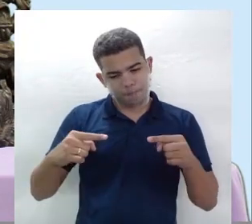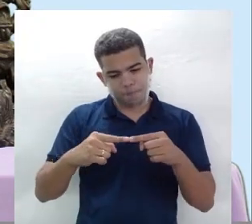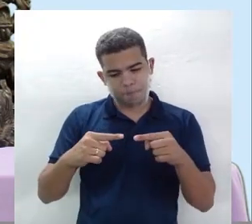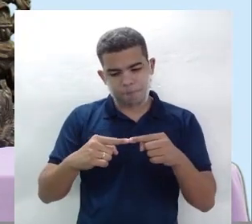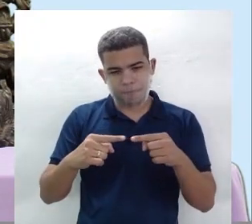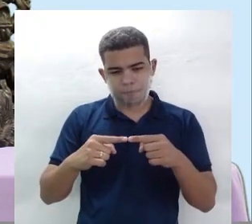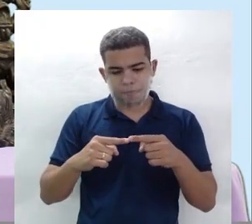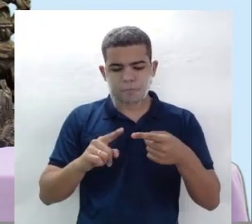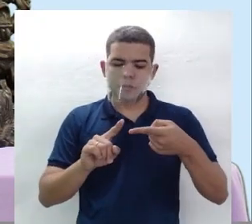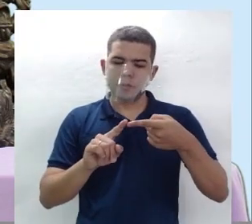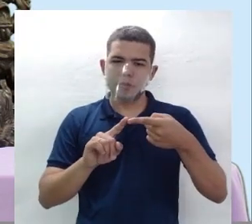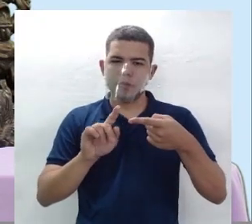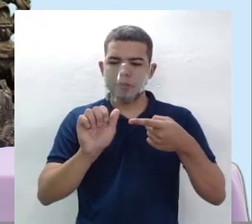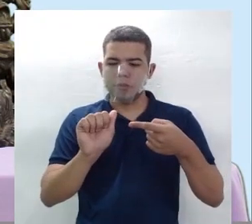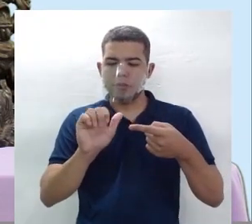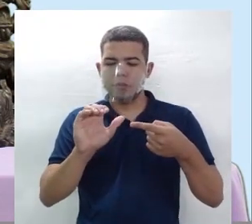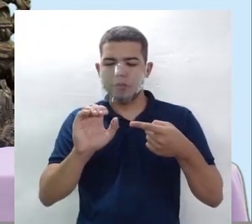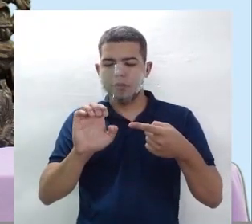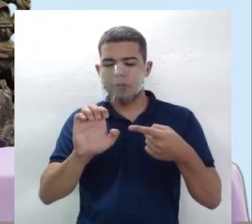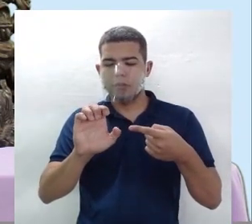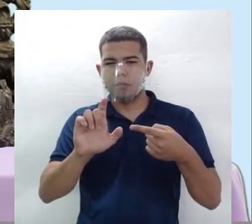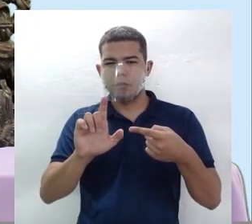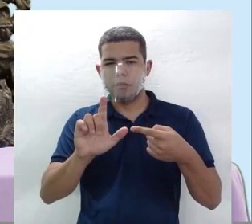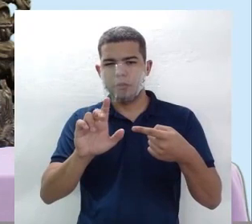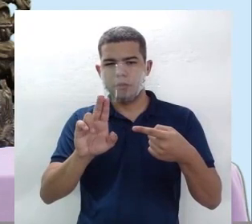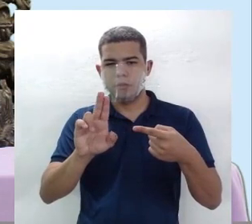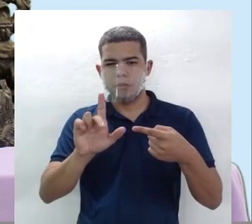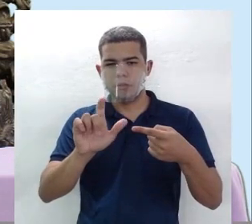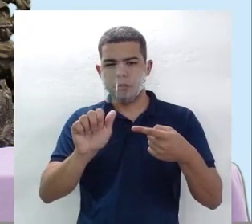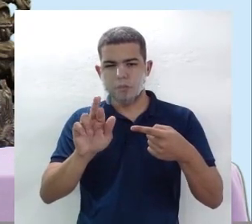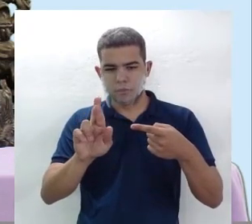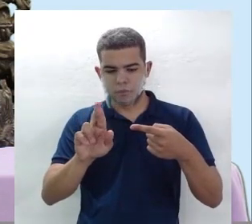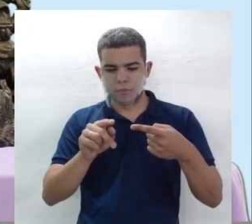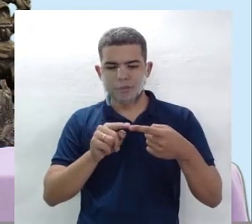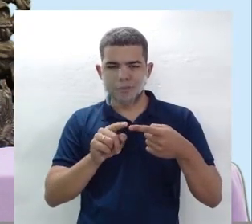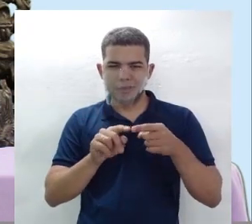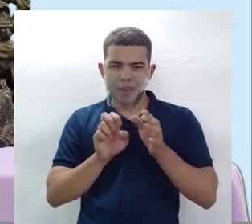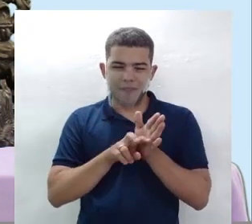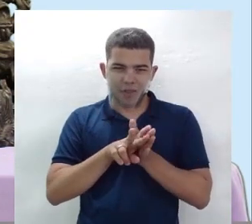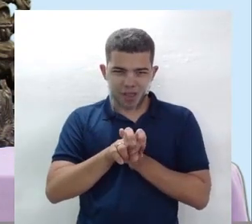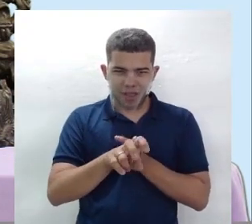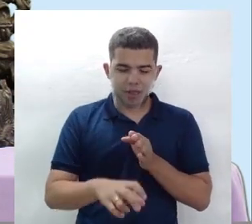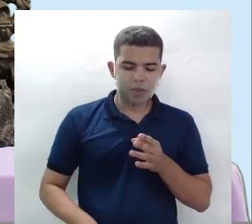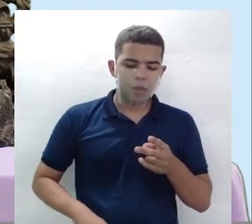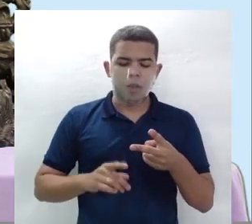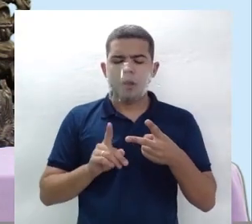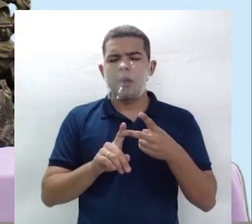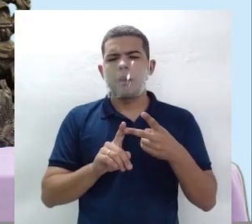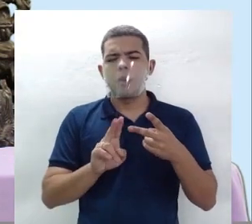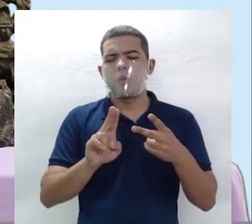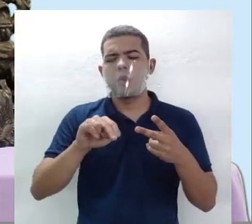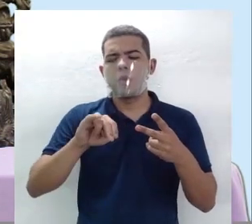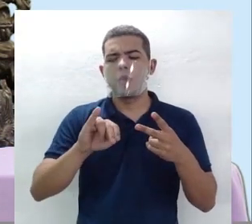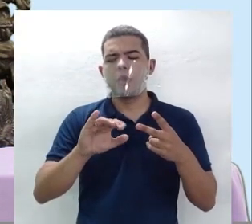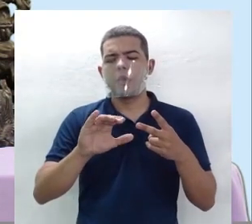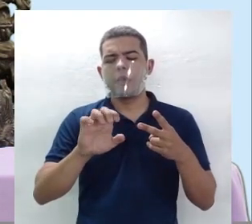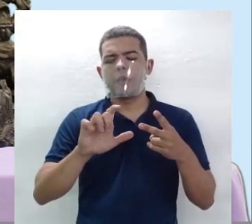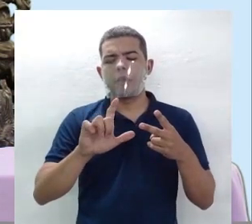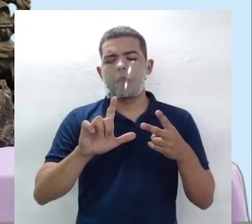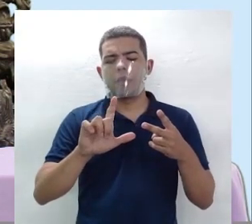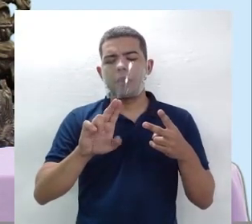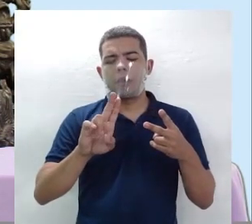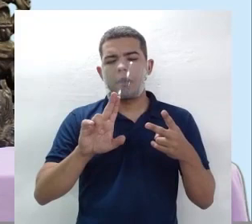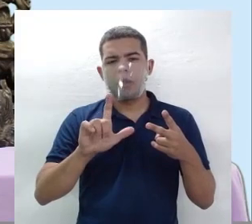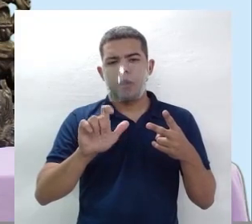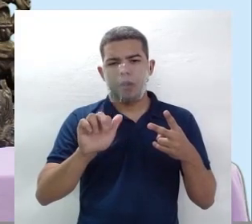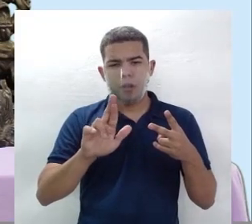nível acelular, falei sobre os vírus. Vamos falar agora sobre unicelular. É aquela